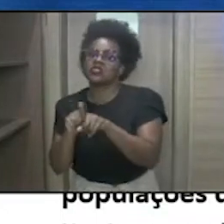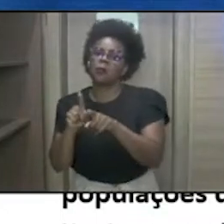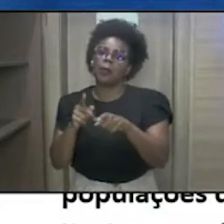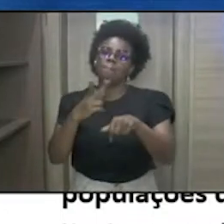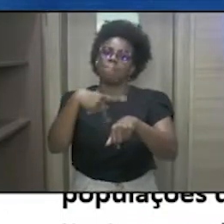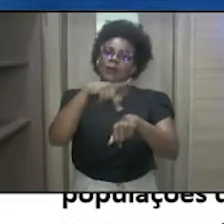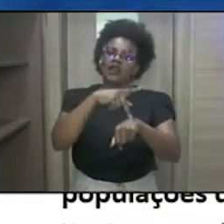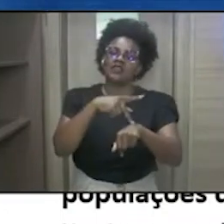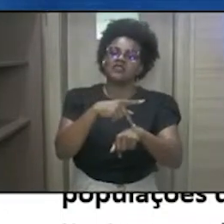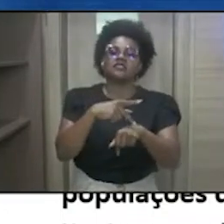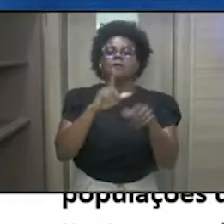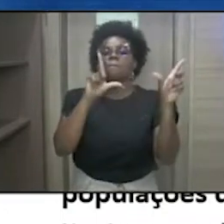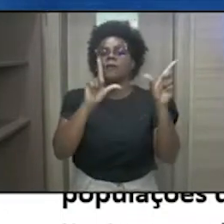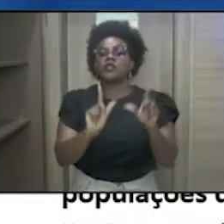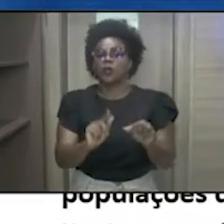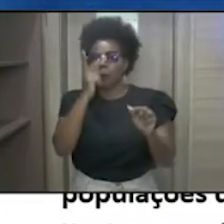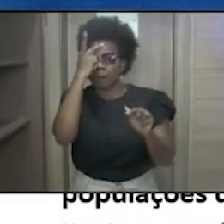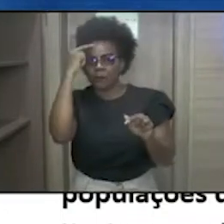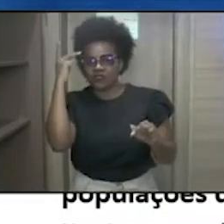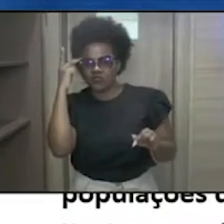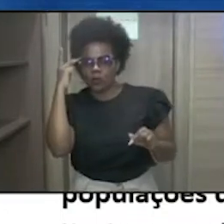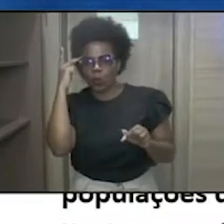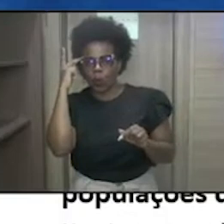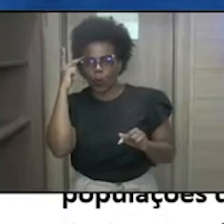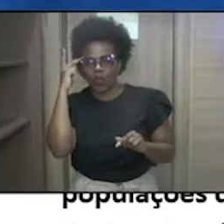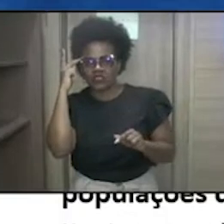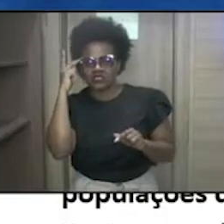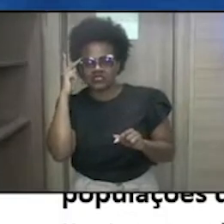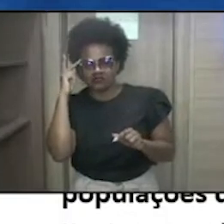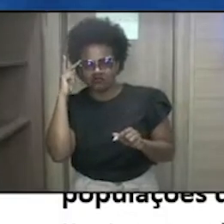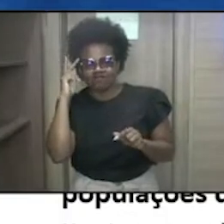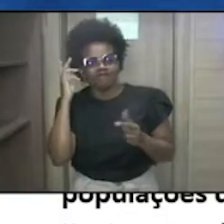IDH. Então, há uma clareza dessa relação entre